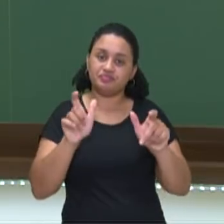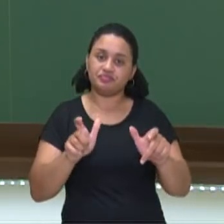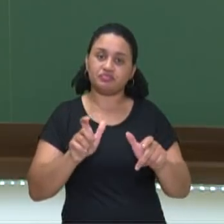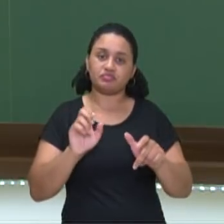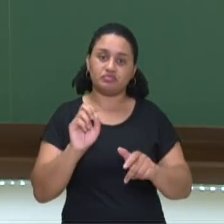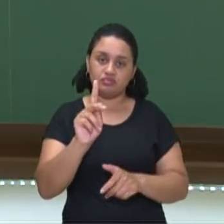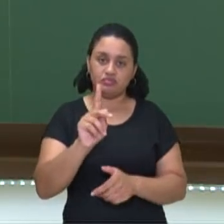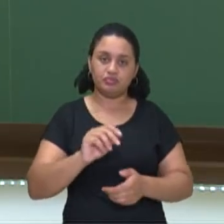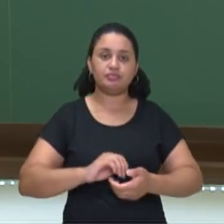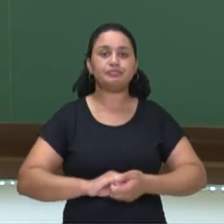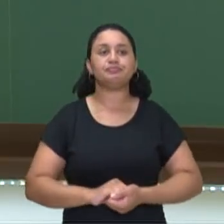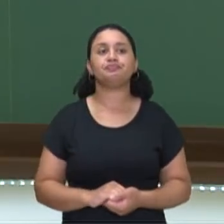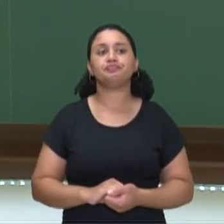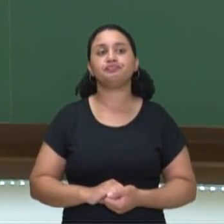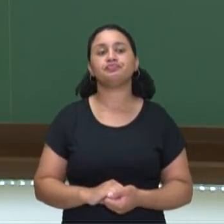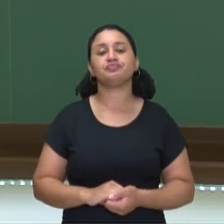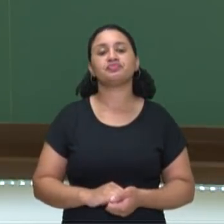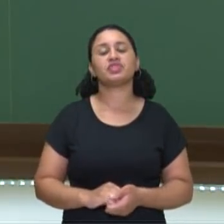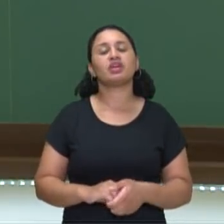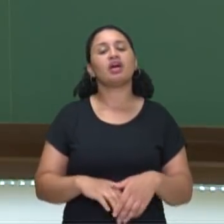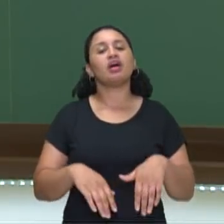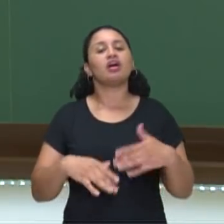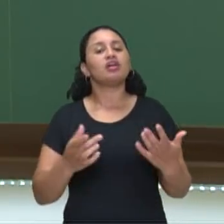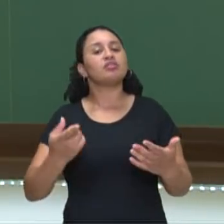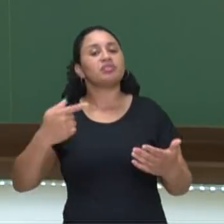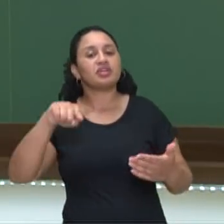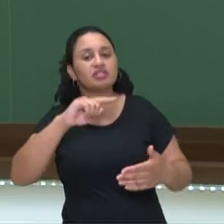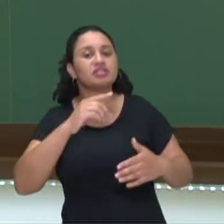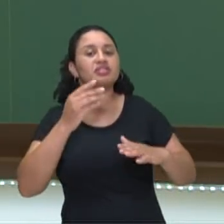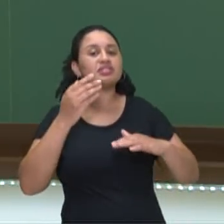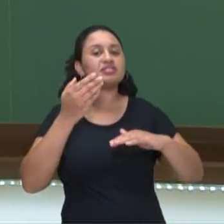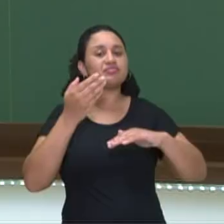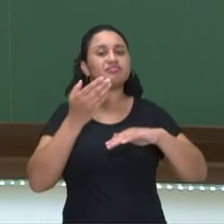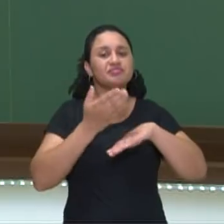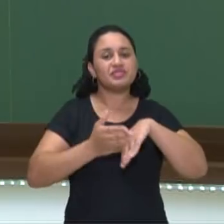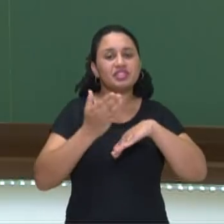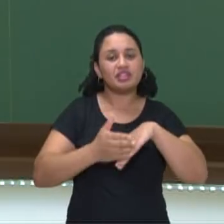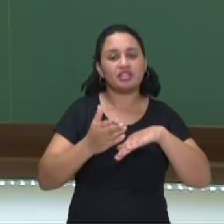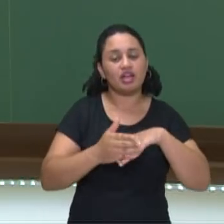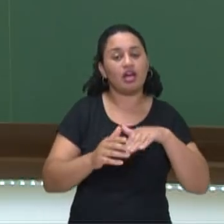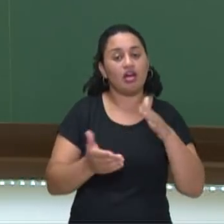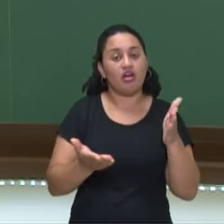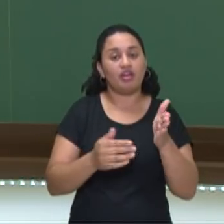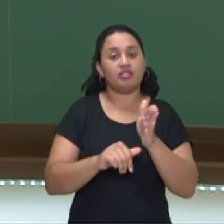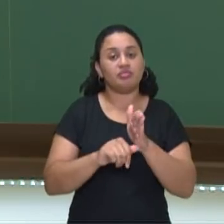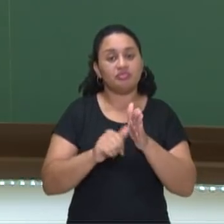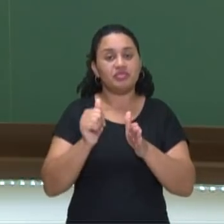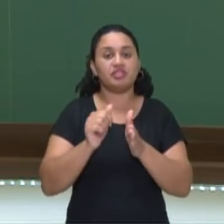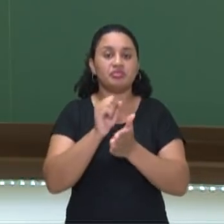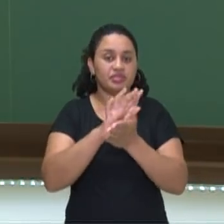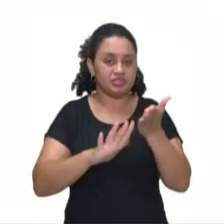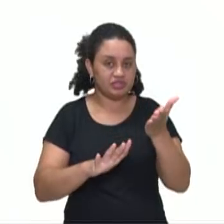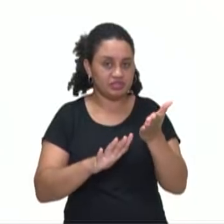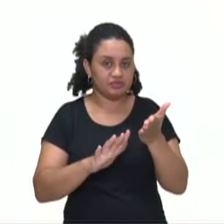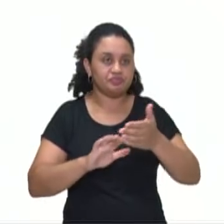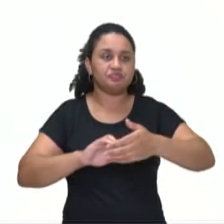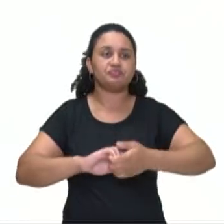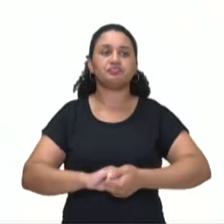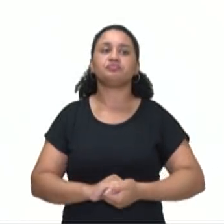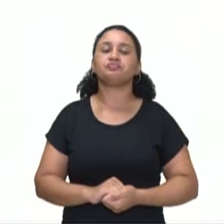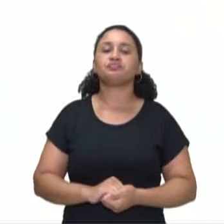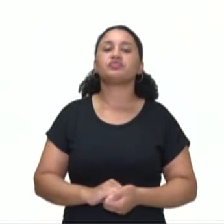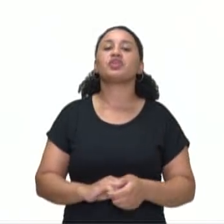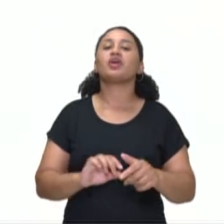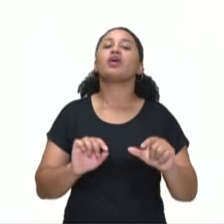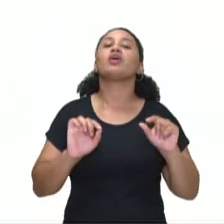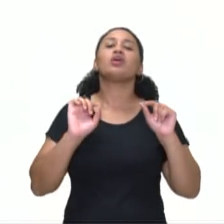ok? Para a gente treinar isso então, primeiro exercício do nosso vídeo, vamos ler juntos? O que